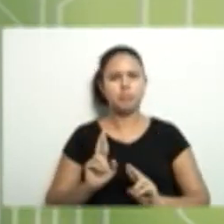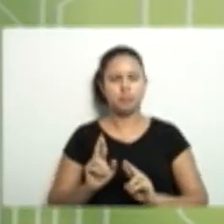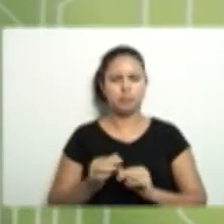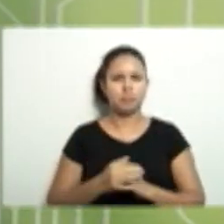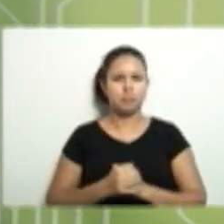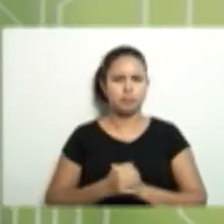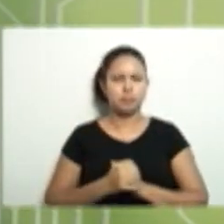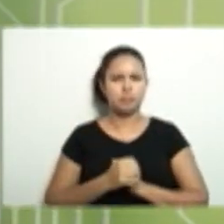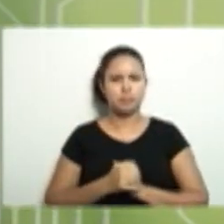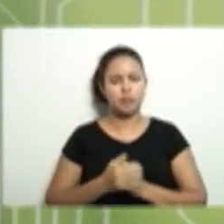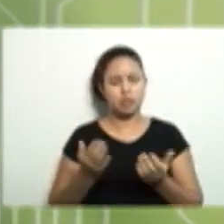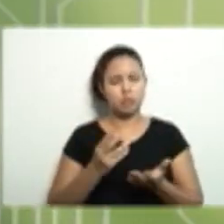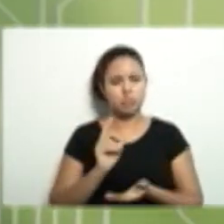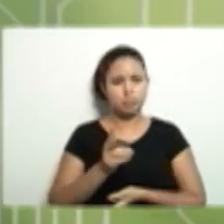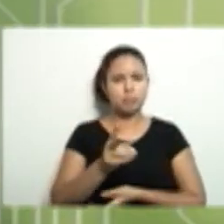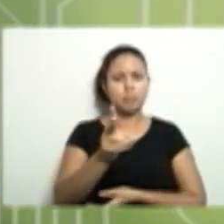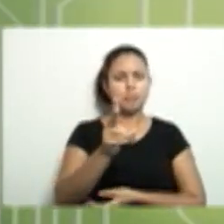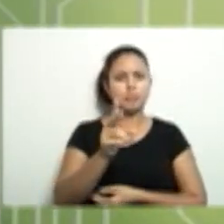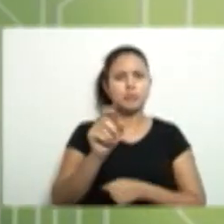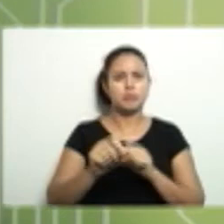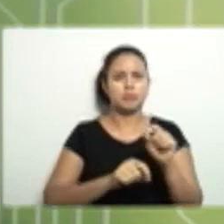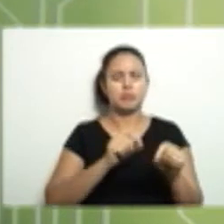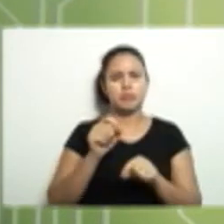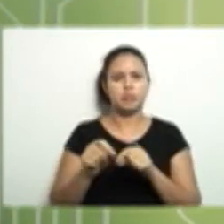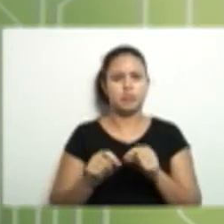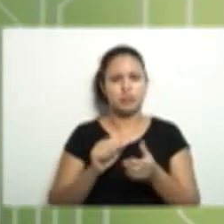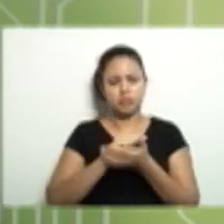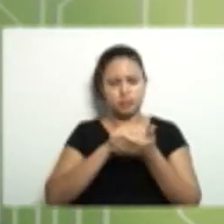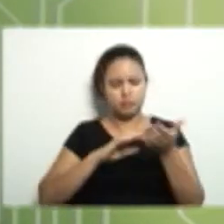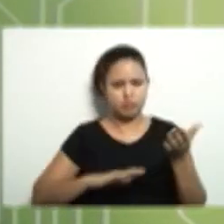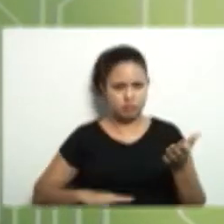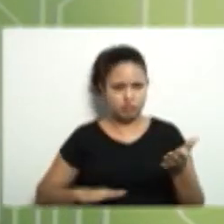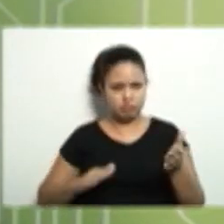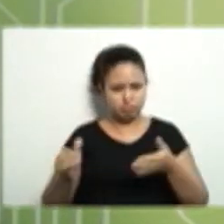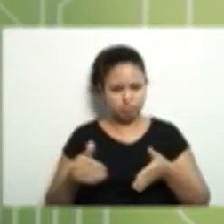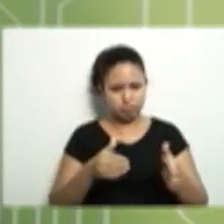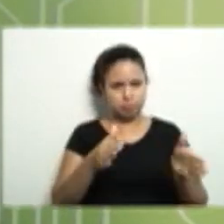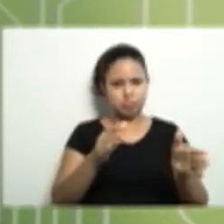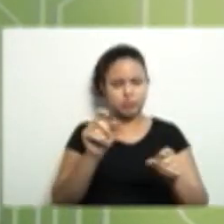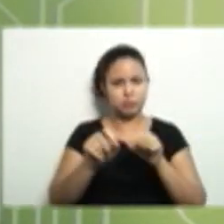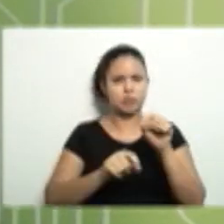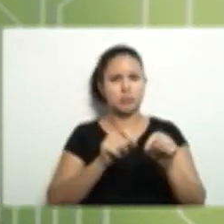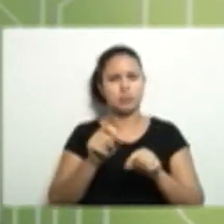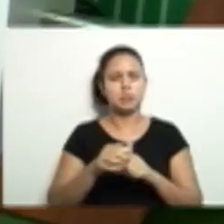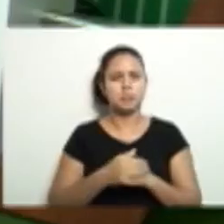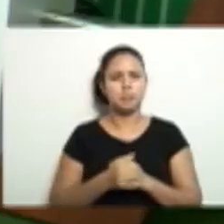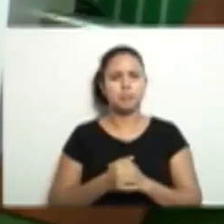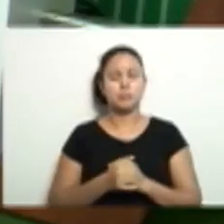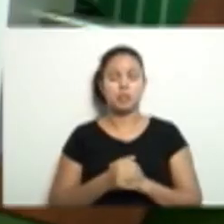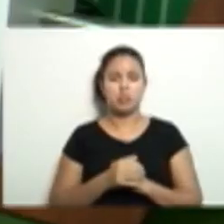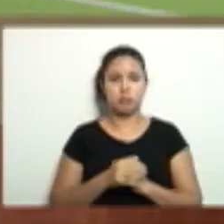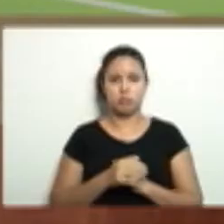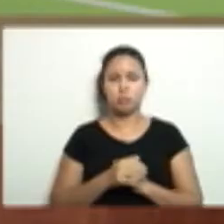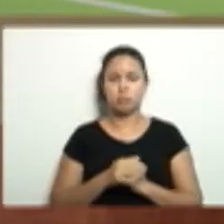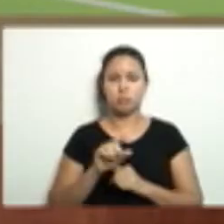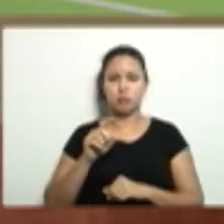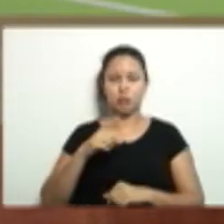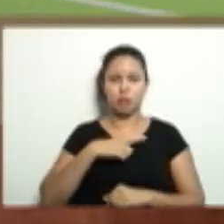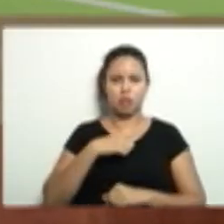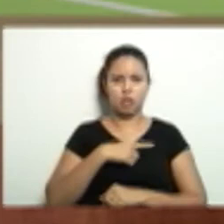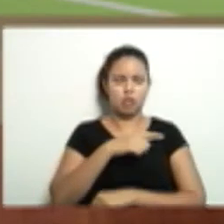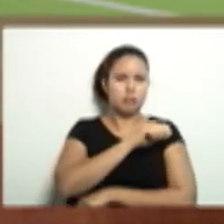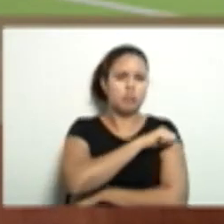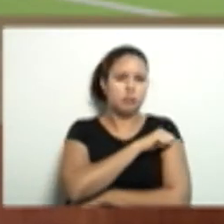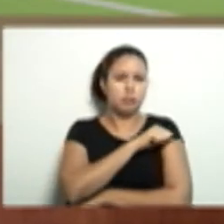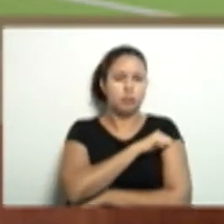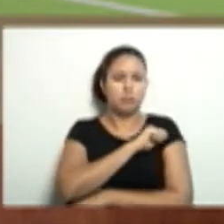vamos seguir da continuidade comentando as atividades de percurso que nós temos para concluir. Professora, só mais uma participação aqui.